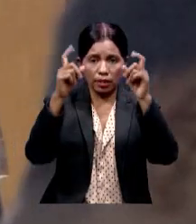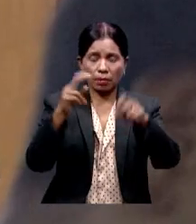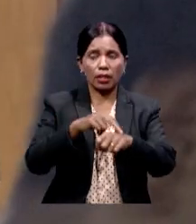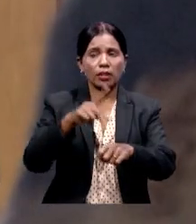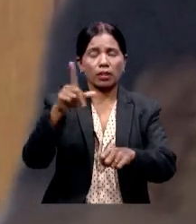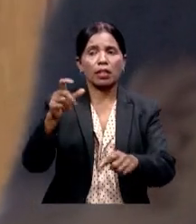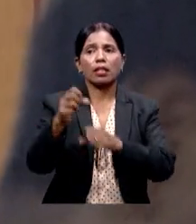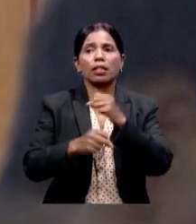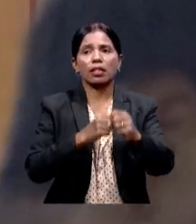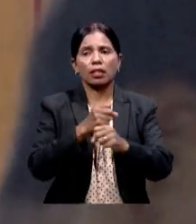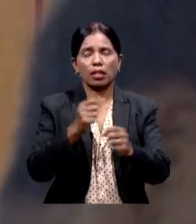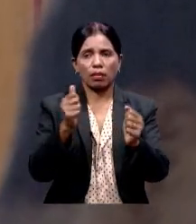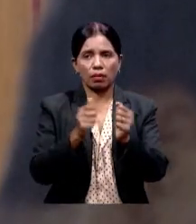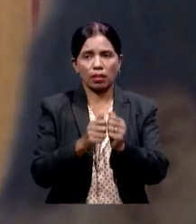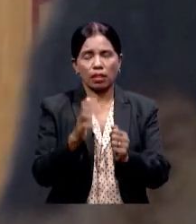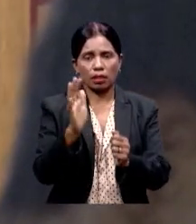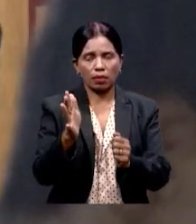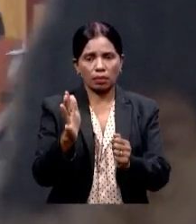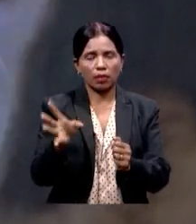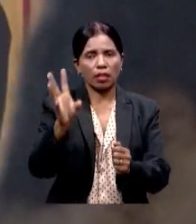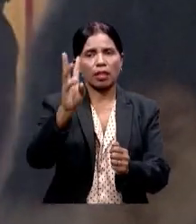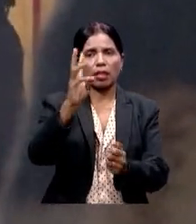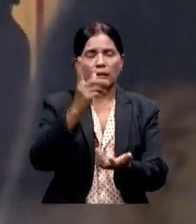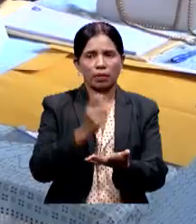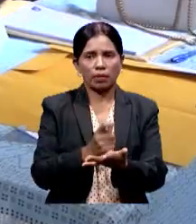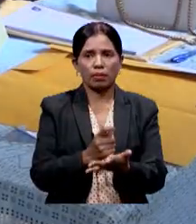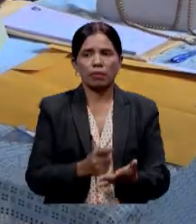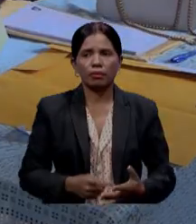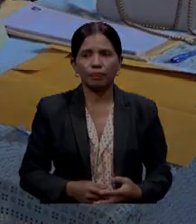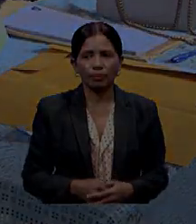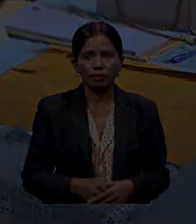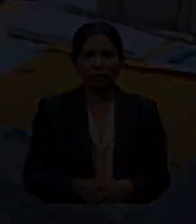Hamutuk Rihun Limanulu Resinen. Celina Lopes, Dilma Suzeti, GMN.